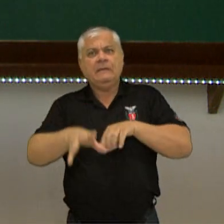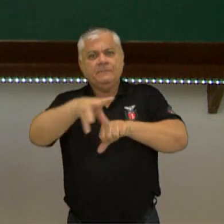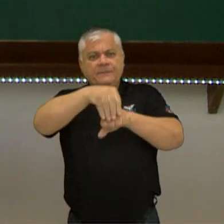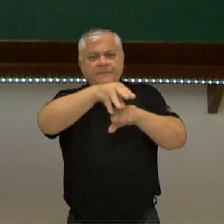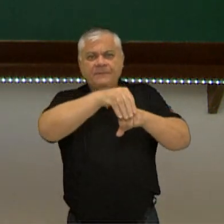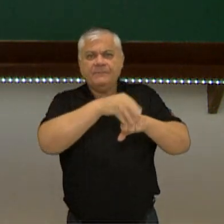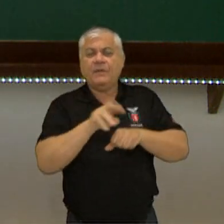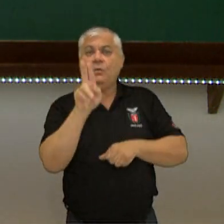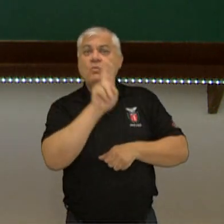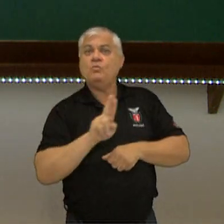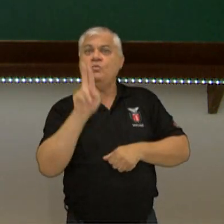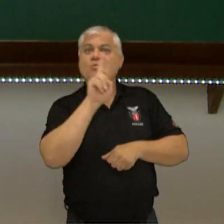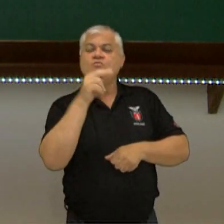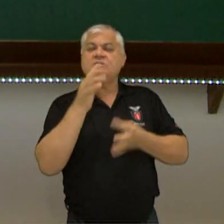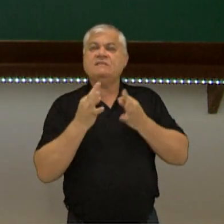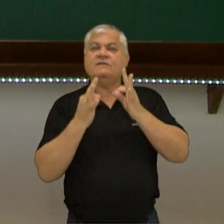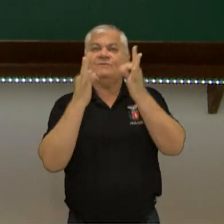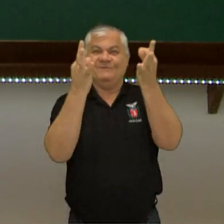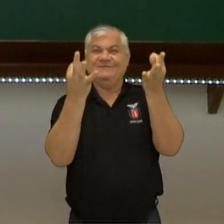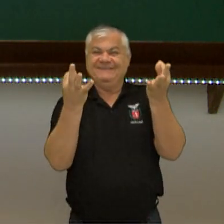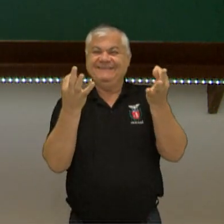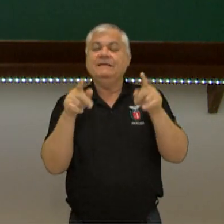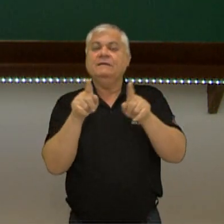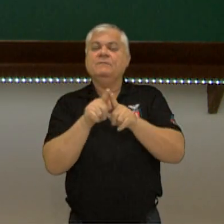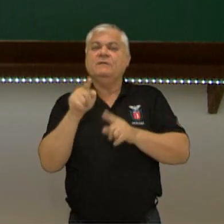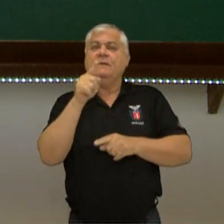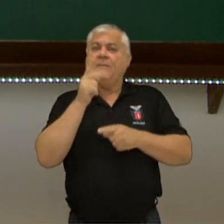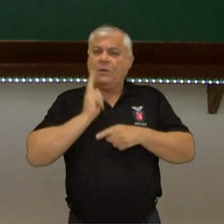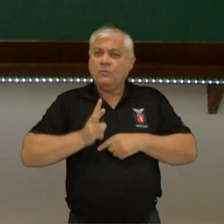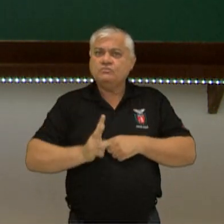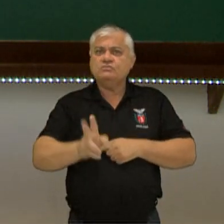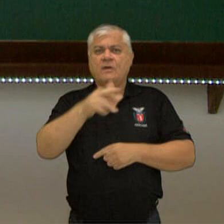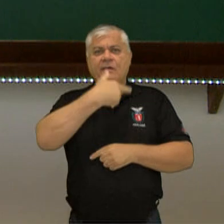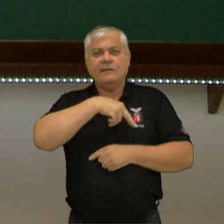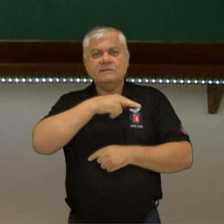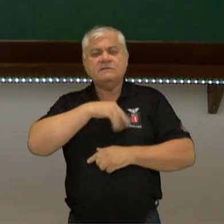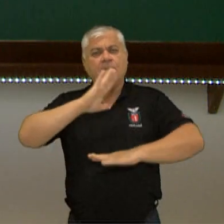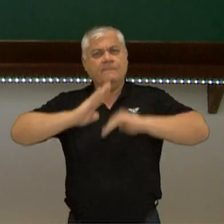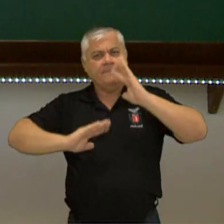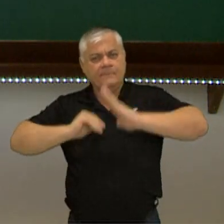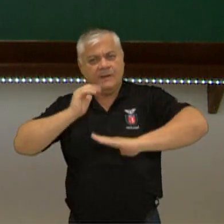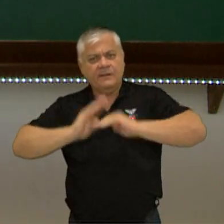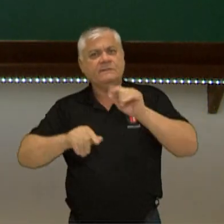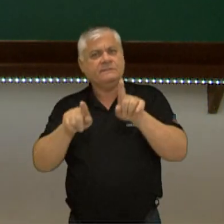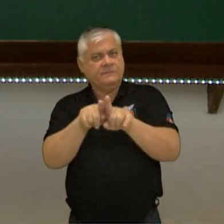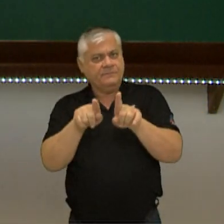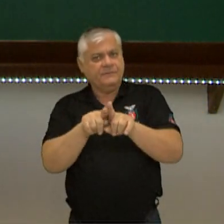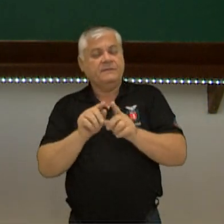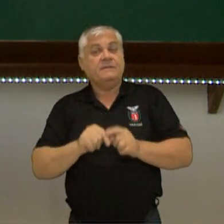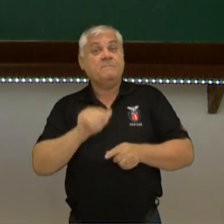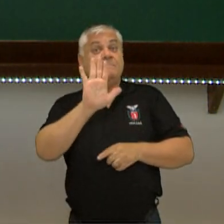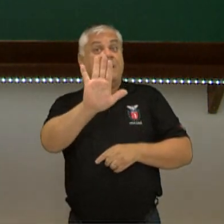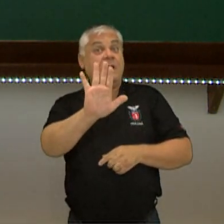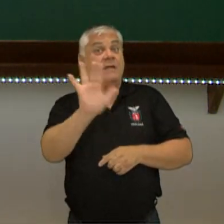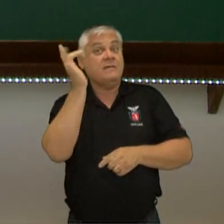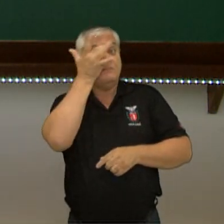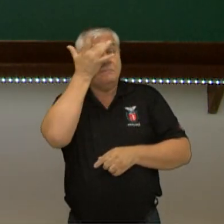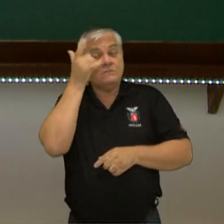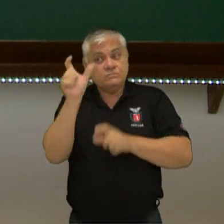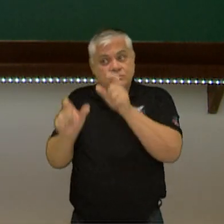ferramentas para poder manter e preservar a sua cultura, a sua religião, manter suas práticas religiosas. Mas também as